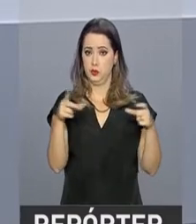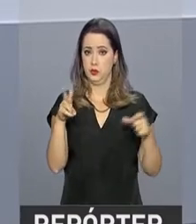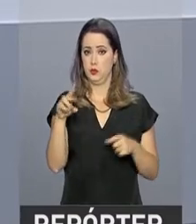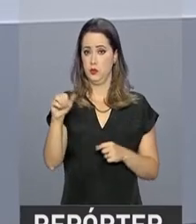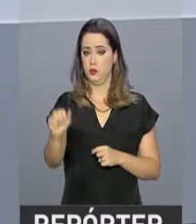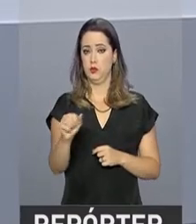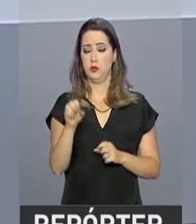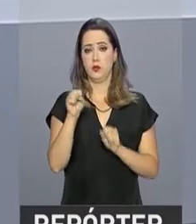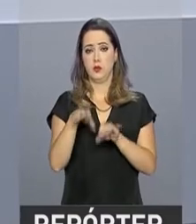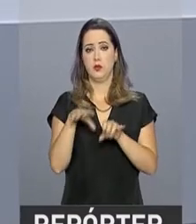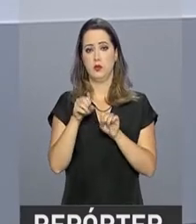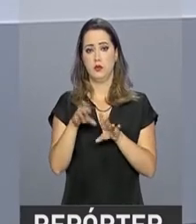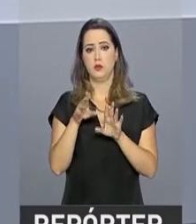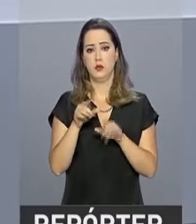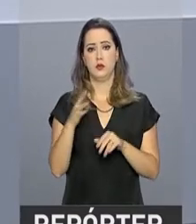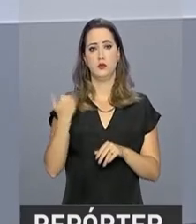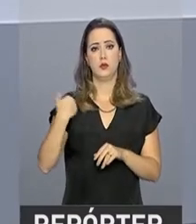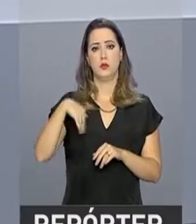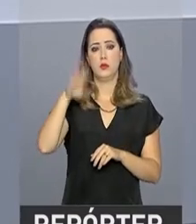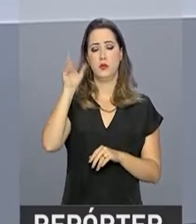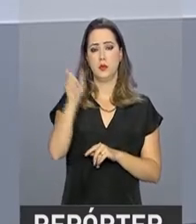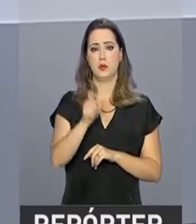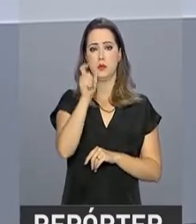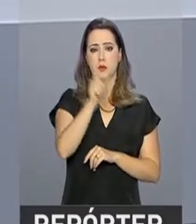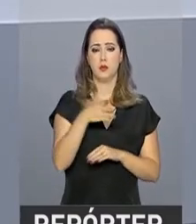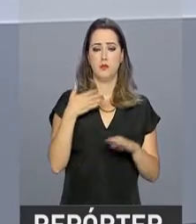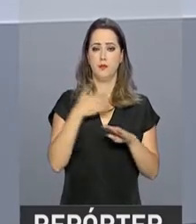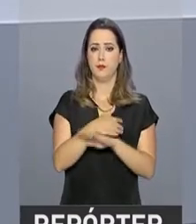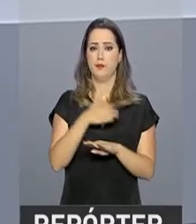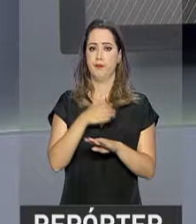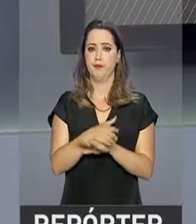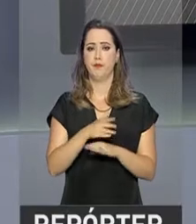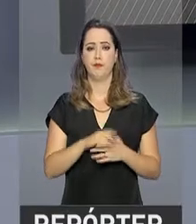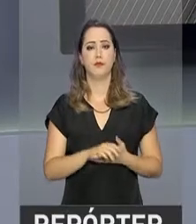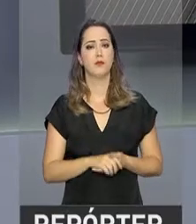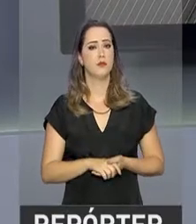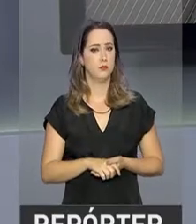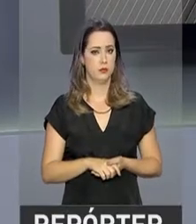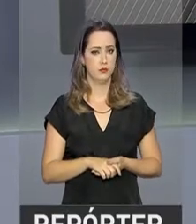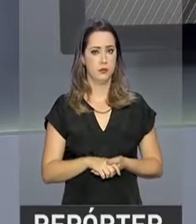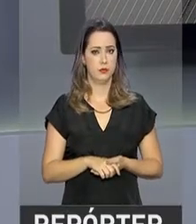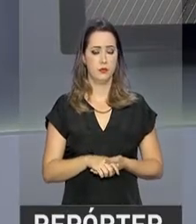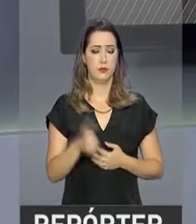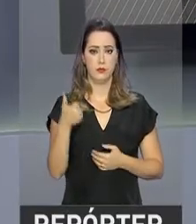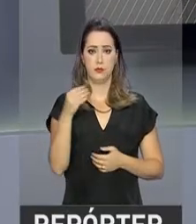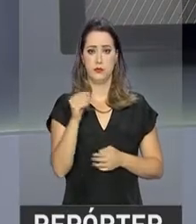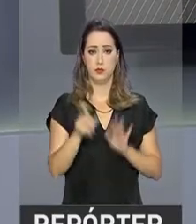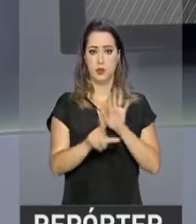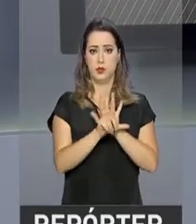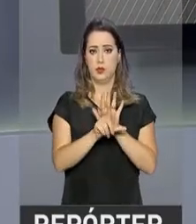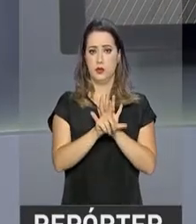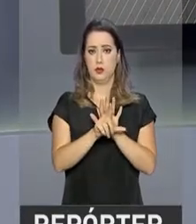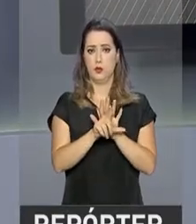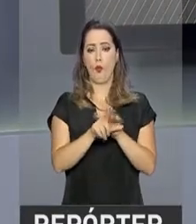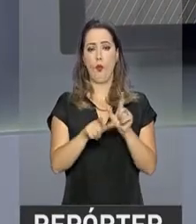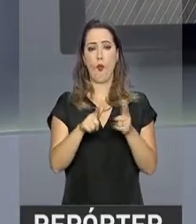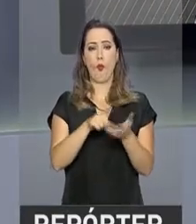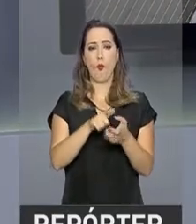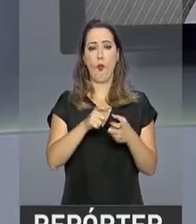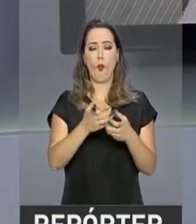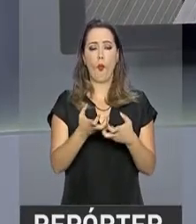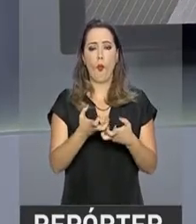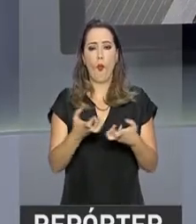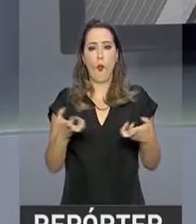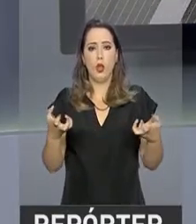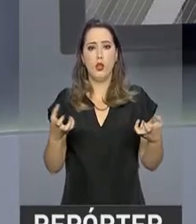na rede de ensino considerando o aumento no fluxo de imigrantes com 10 anos de lei seca o brasil registra